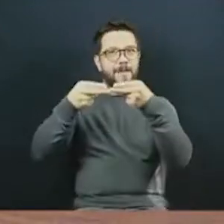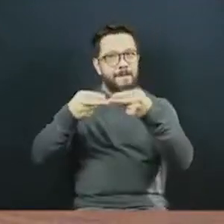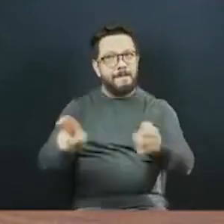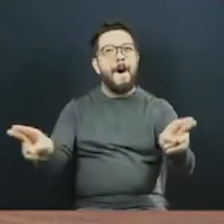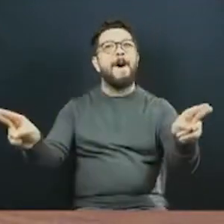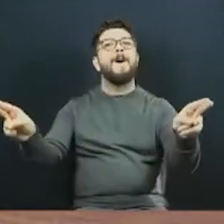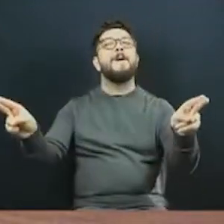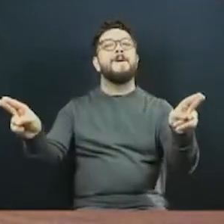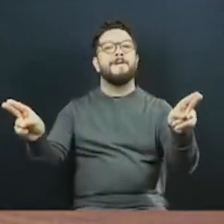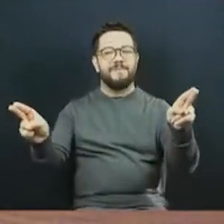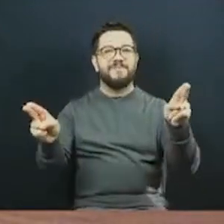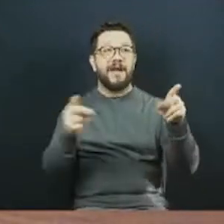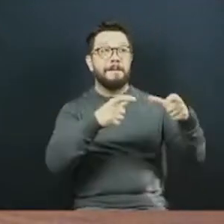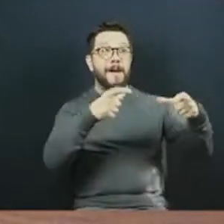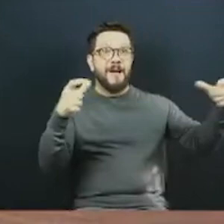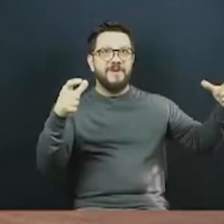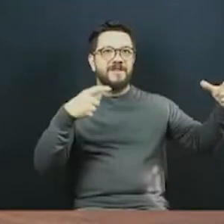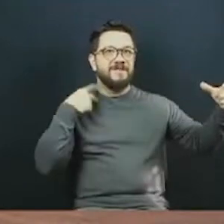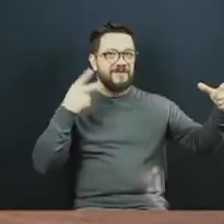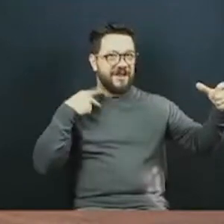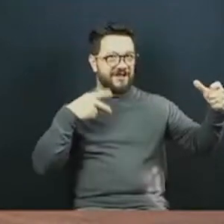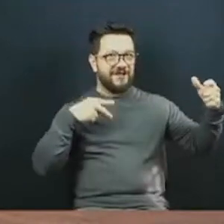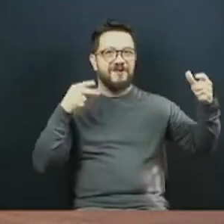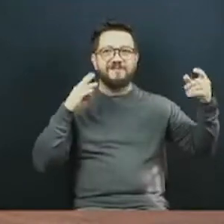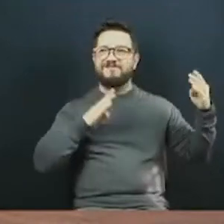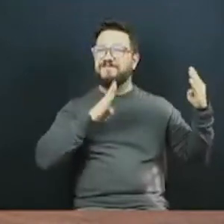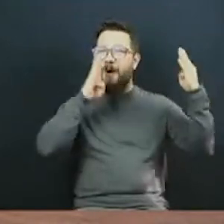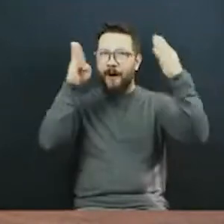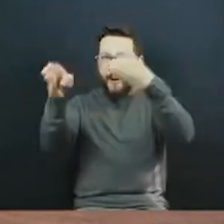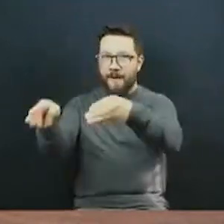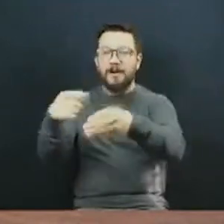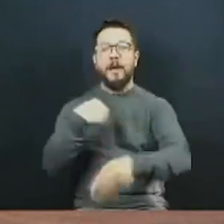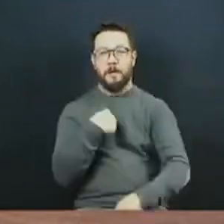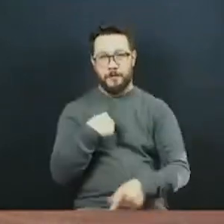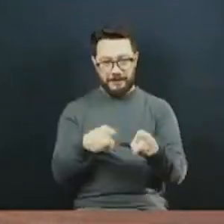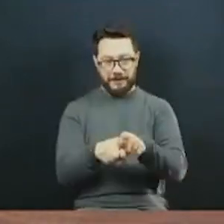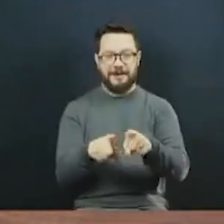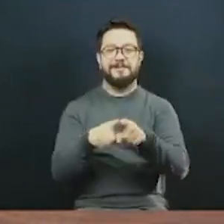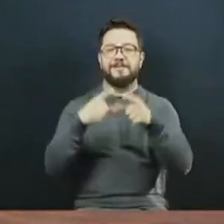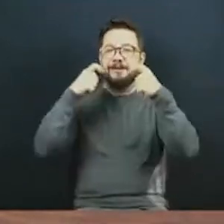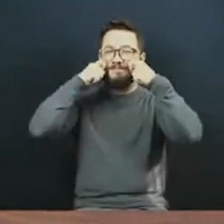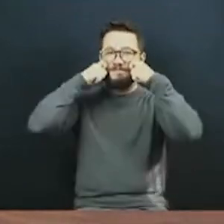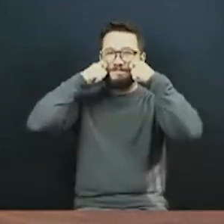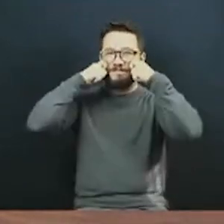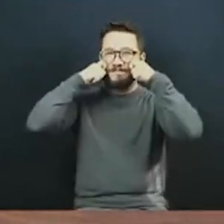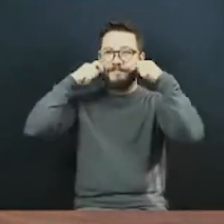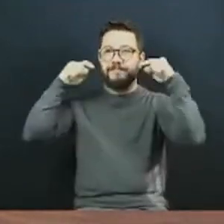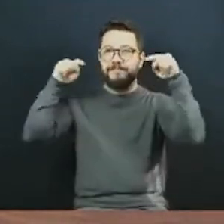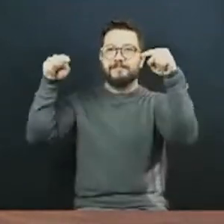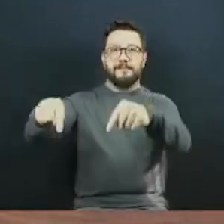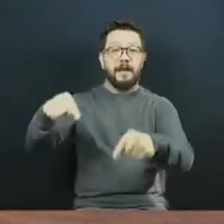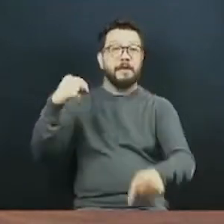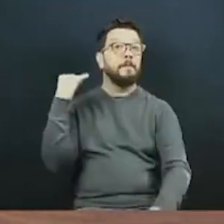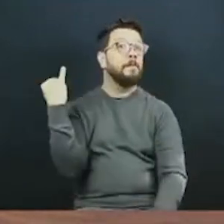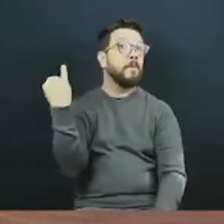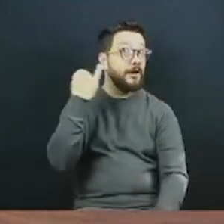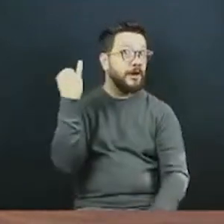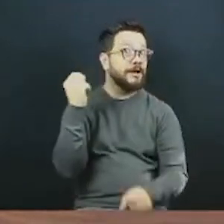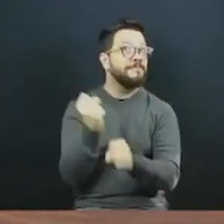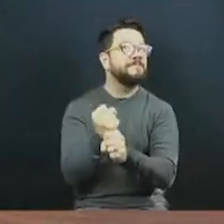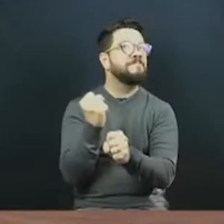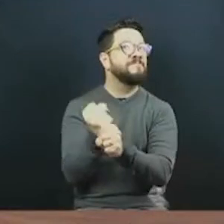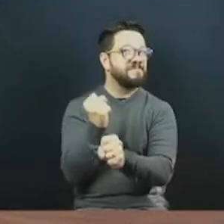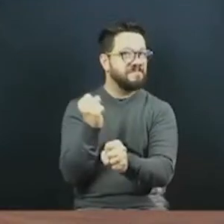vereadores aqui estavam presentes, a gente também estava presente lá acompanhando, e é uma obra importante para a cidade, que